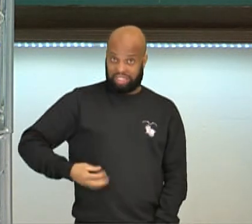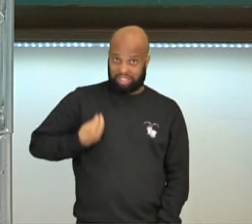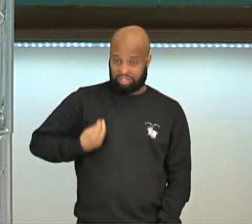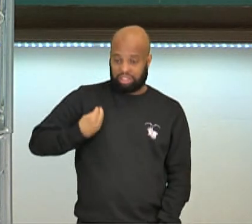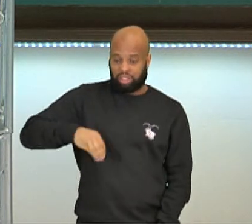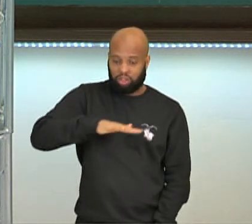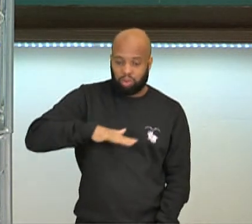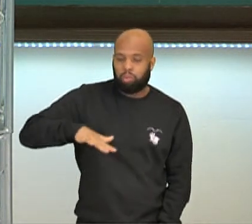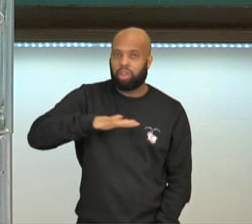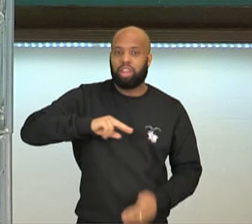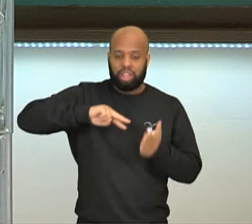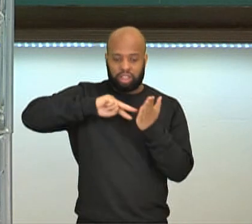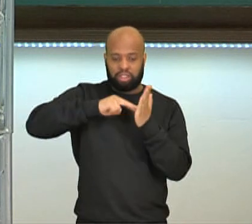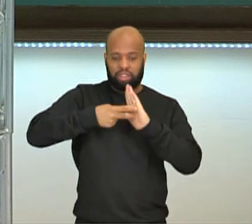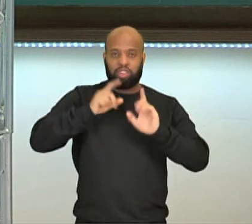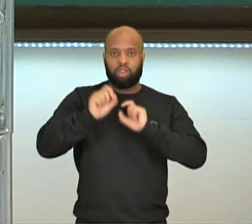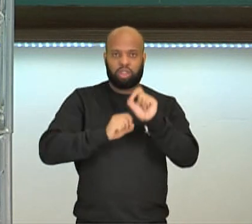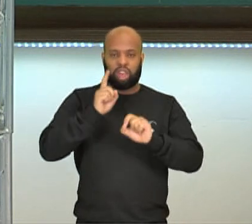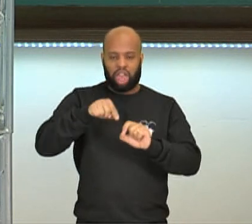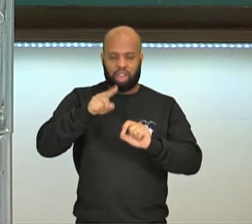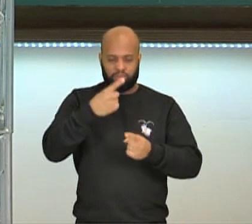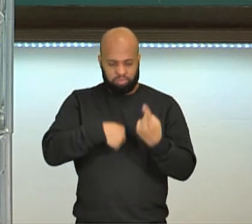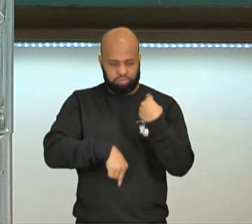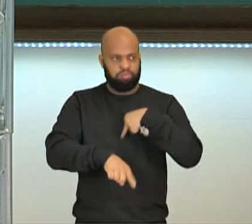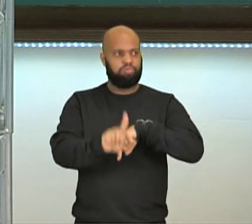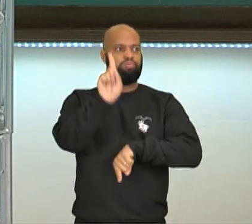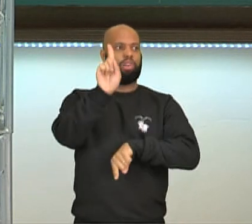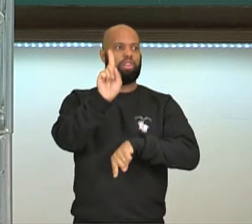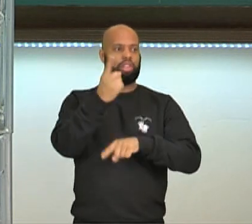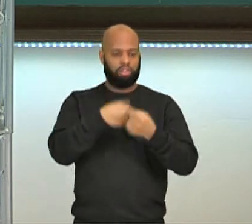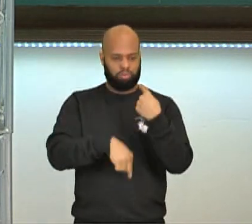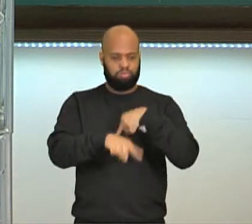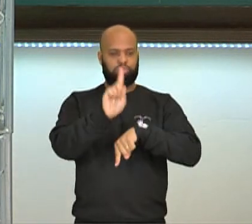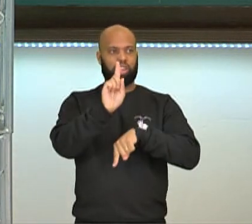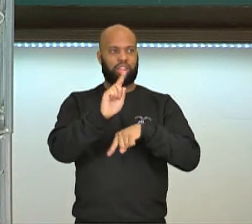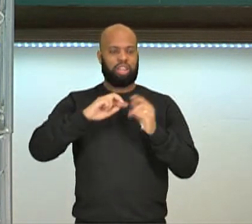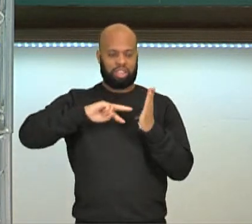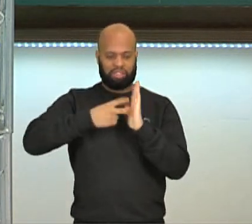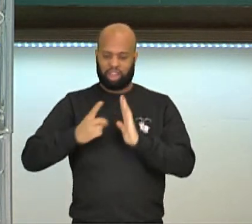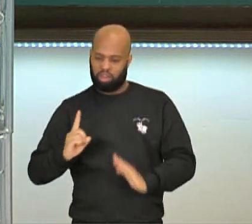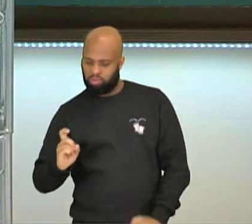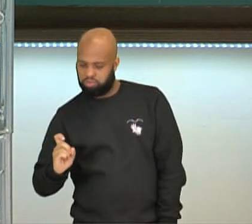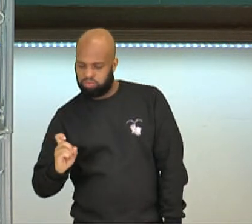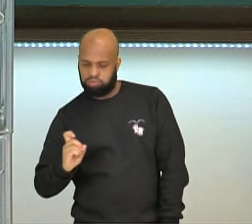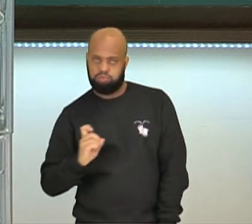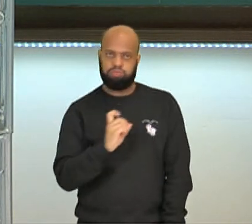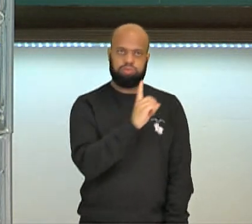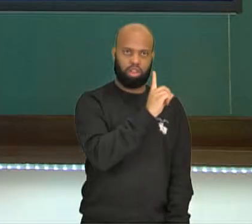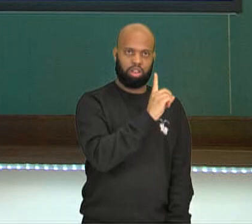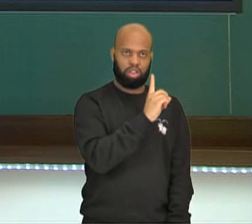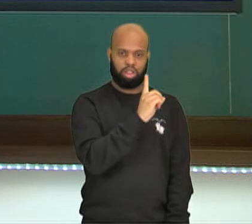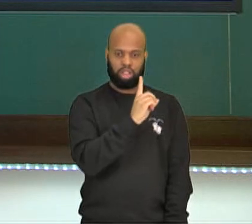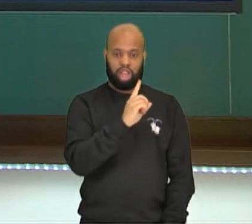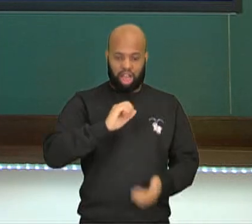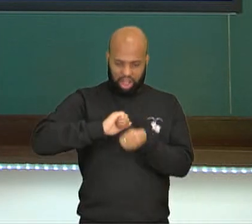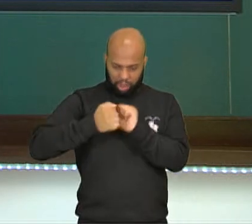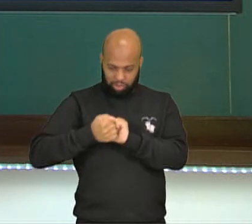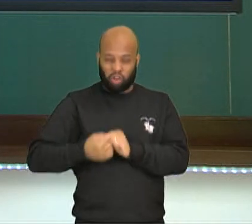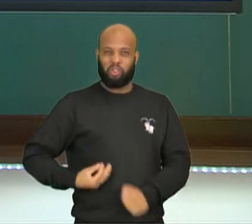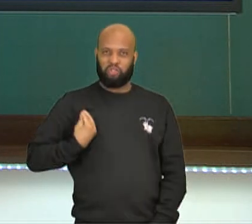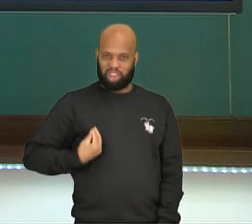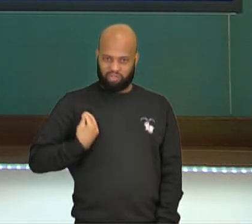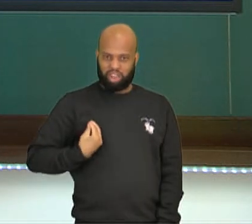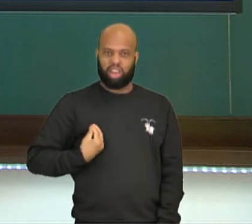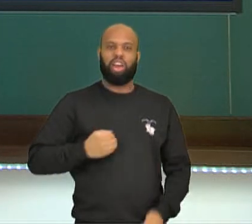Ou seja, evoluções. Que essa palavra evolucionismo, né, viria disso, né? Se adaptou, sobrevive. Espécies que